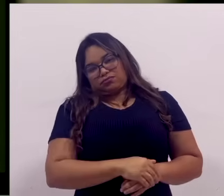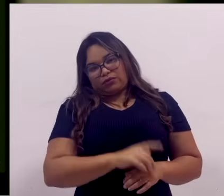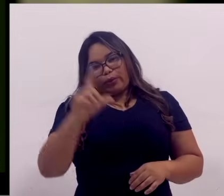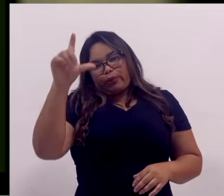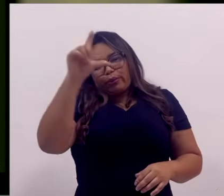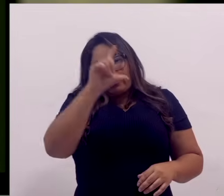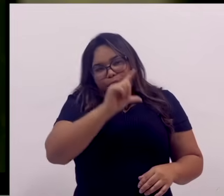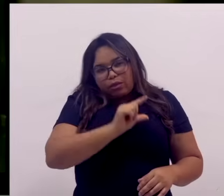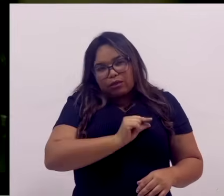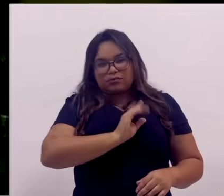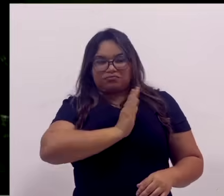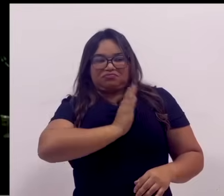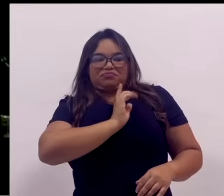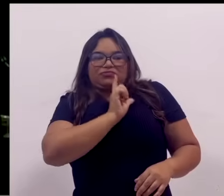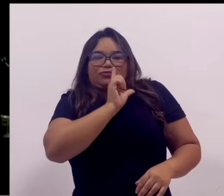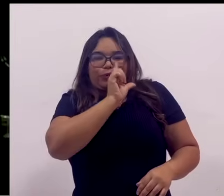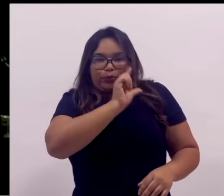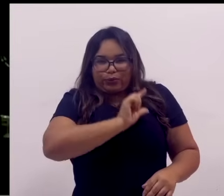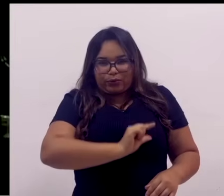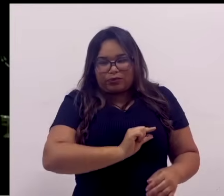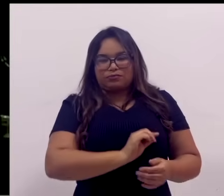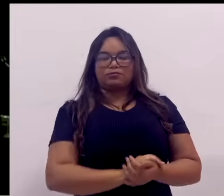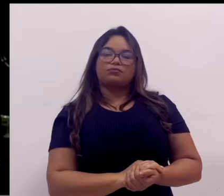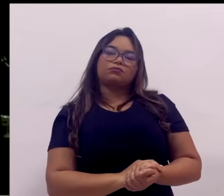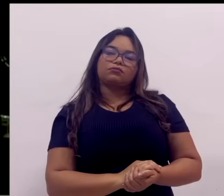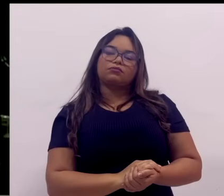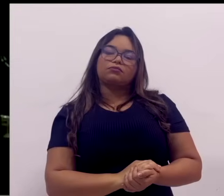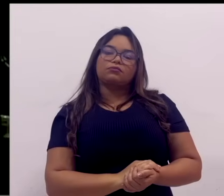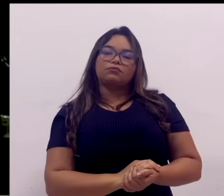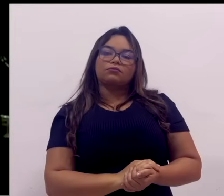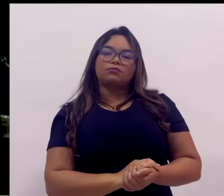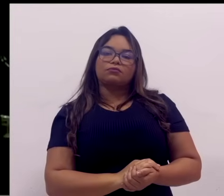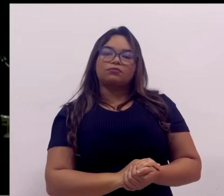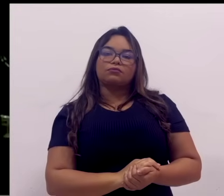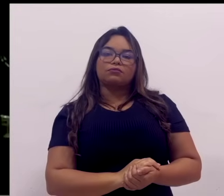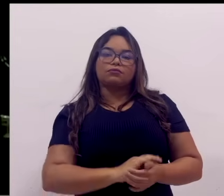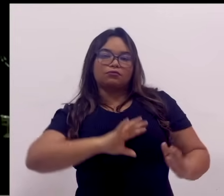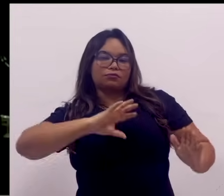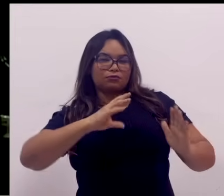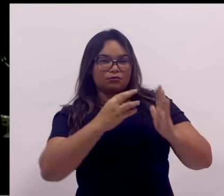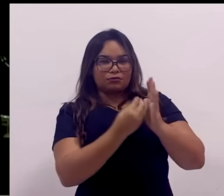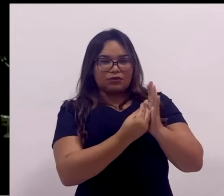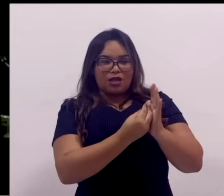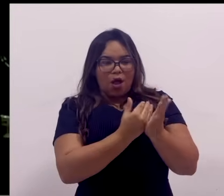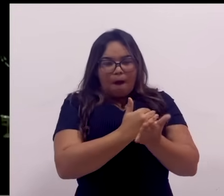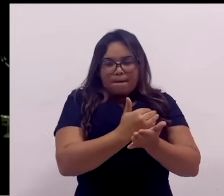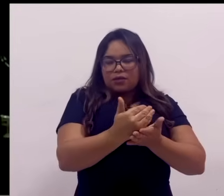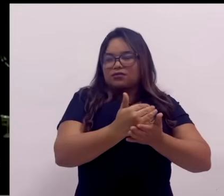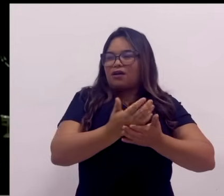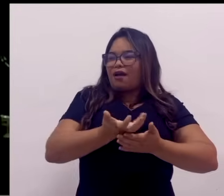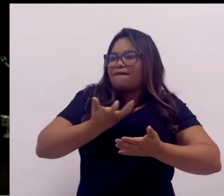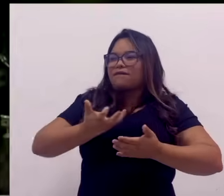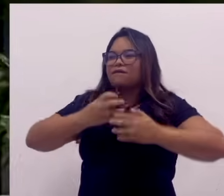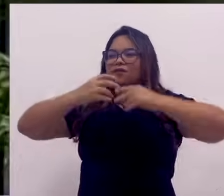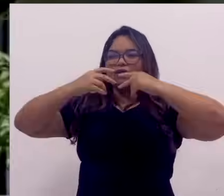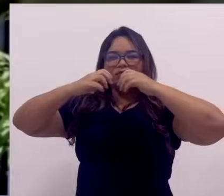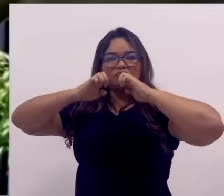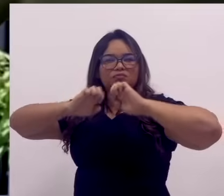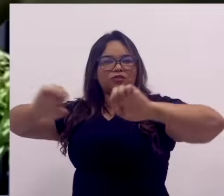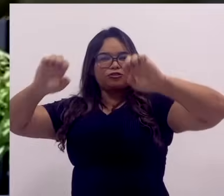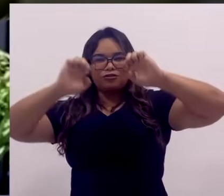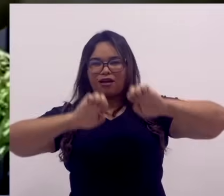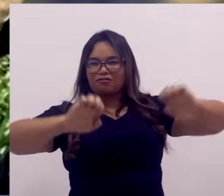Assim que esta primeira chama que a igreja tinha, essa chama que alguém sente quando se converte e sai pregando a mensagem,